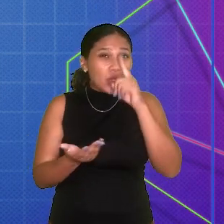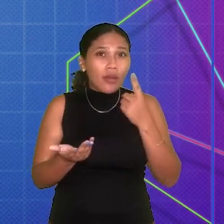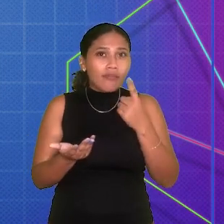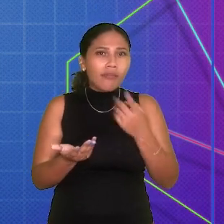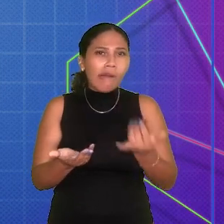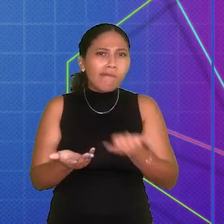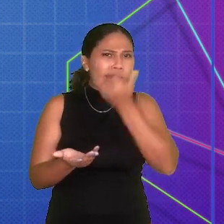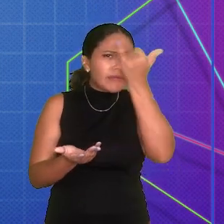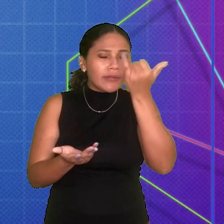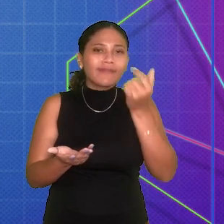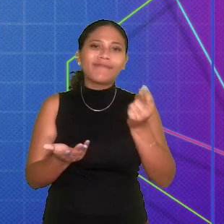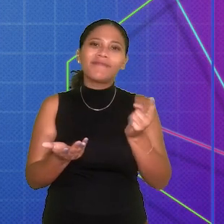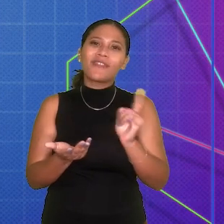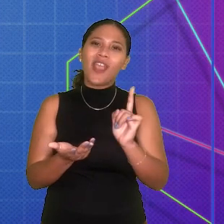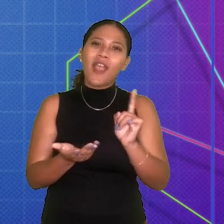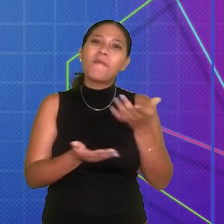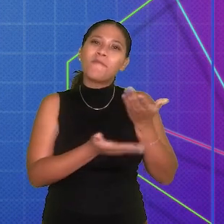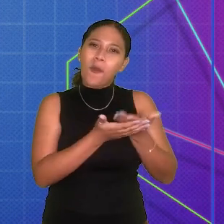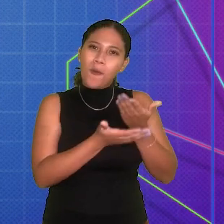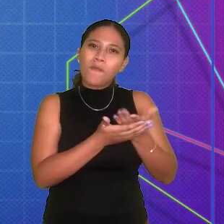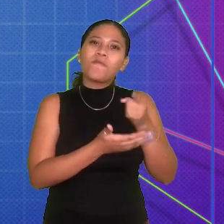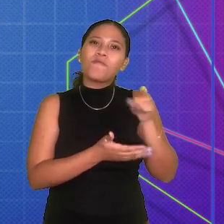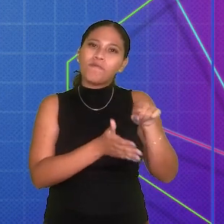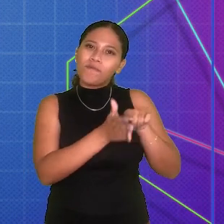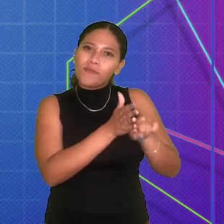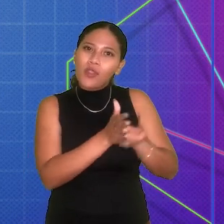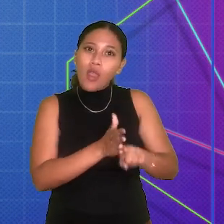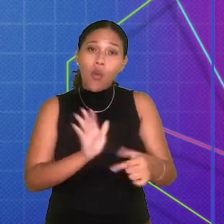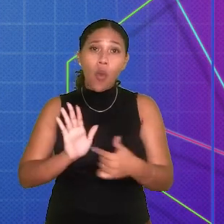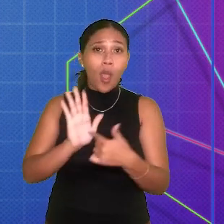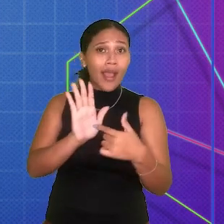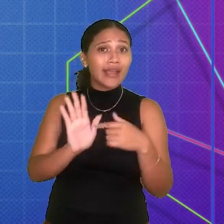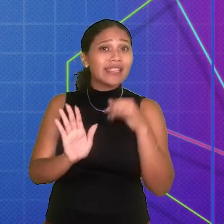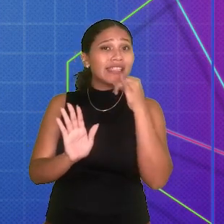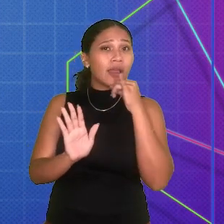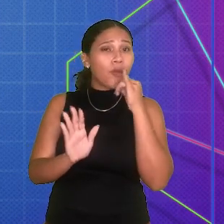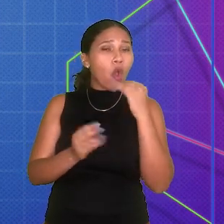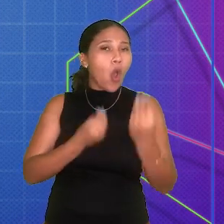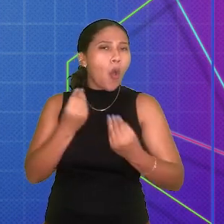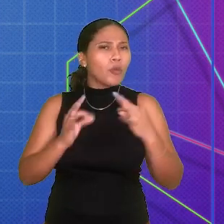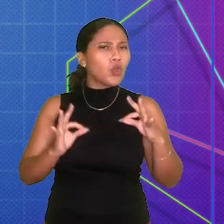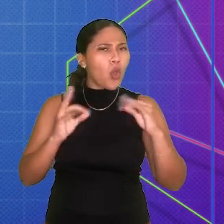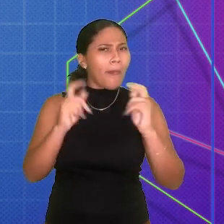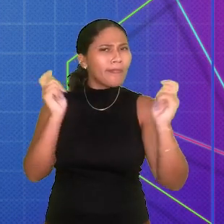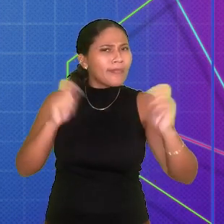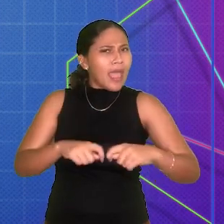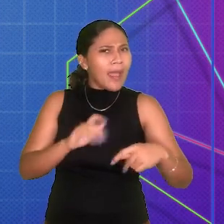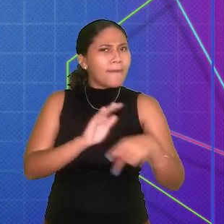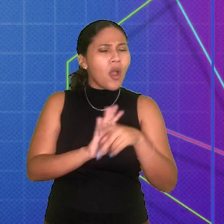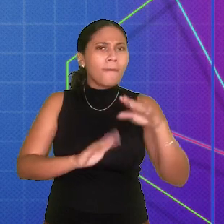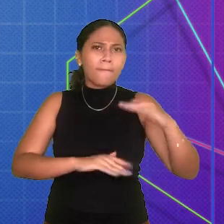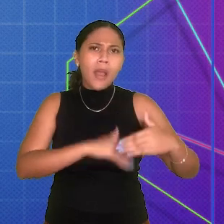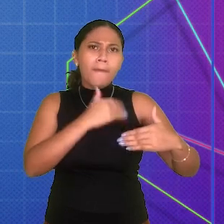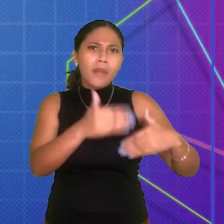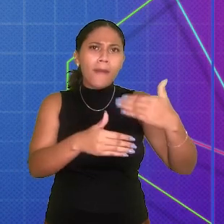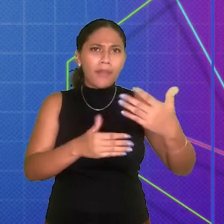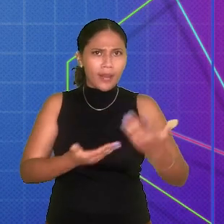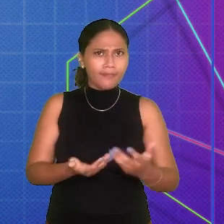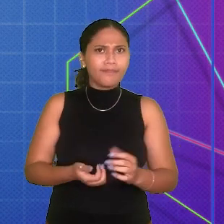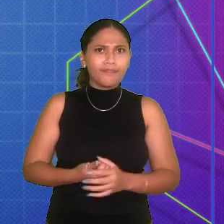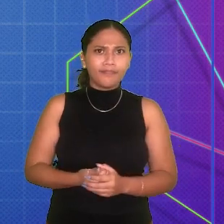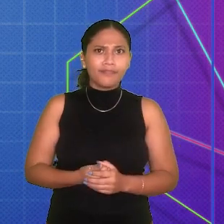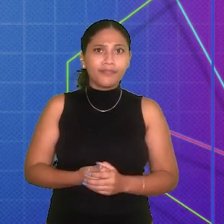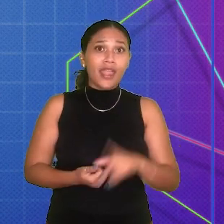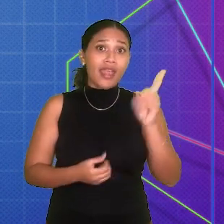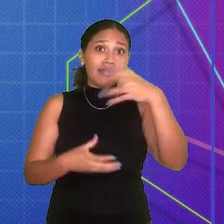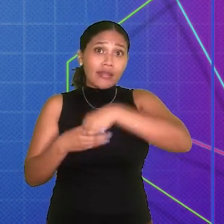falhar nisso. Gosto de usar esse exemplo porque ele mostra bem como todo mundo pode se envolver na cadeia produtiva dos games,